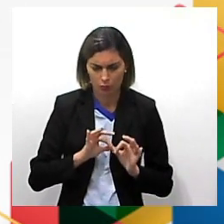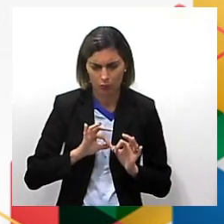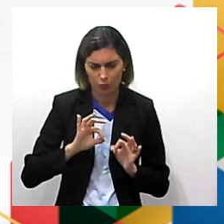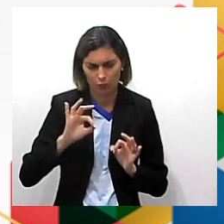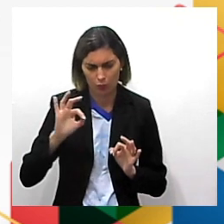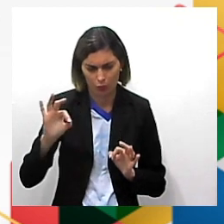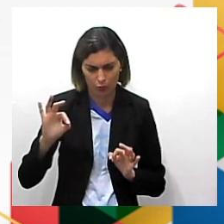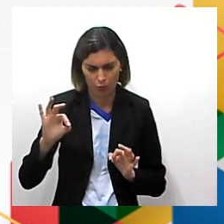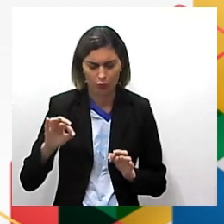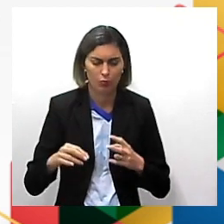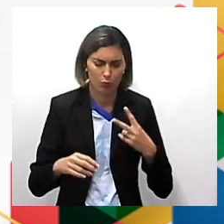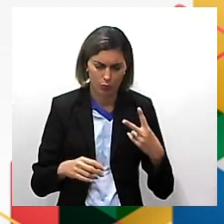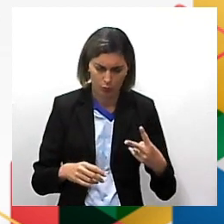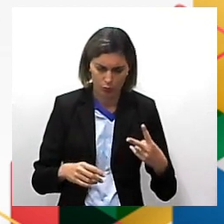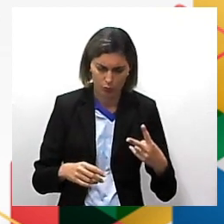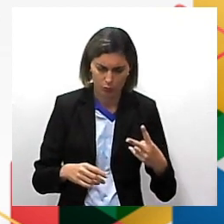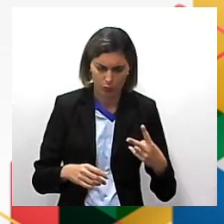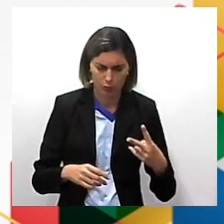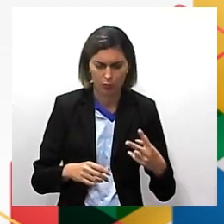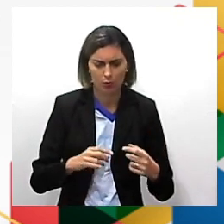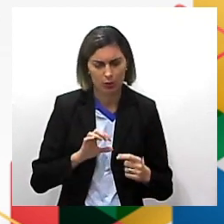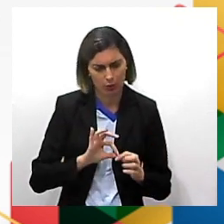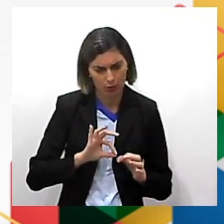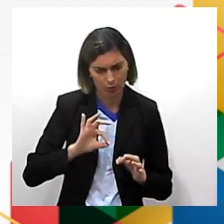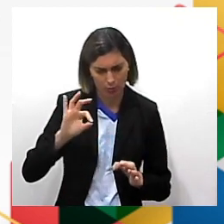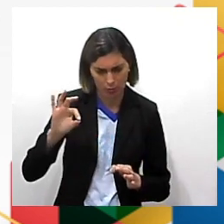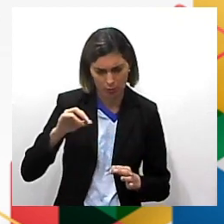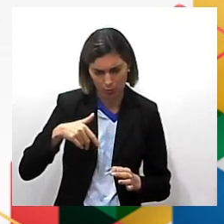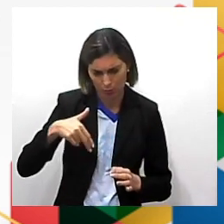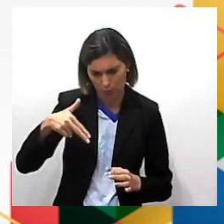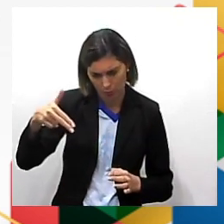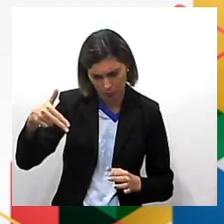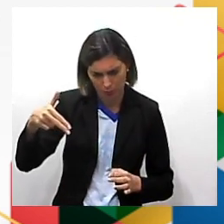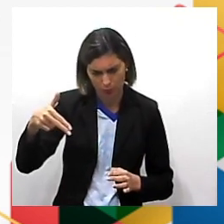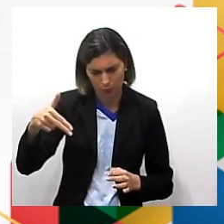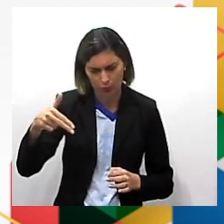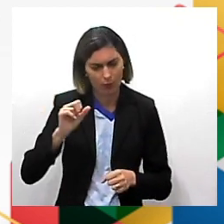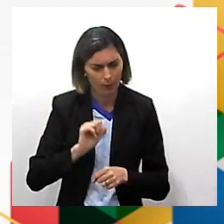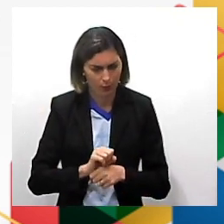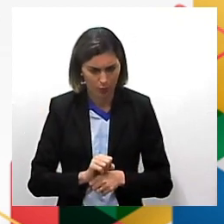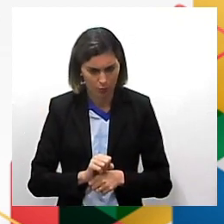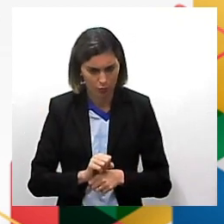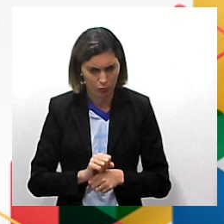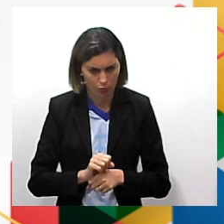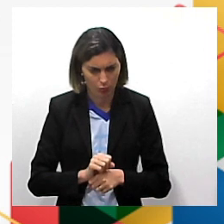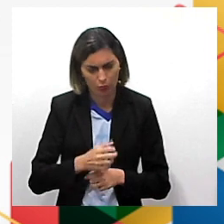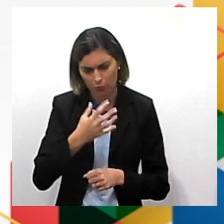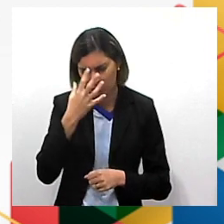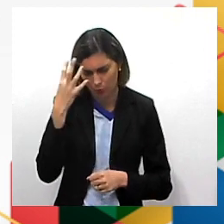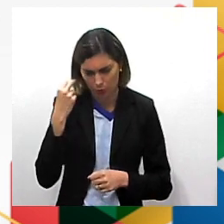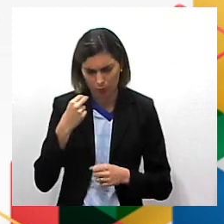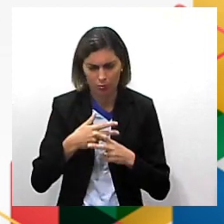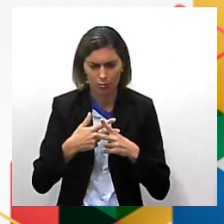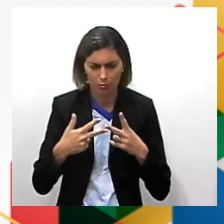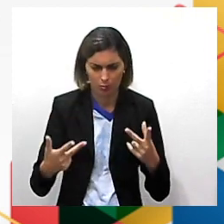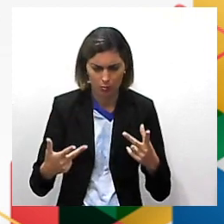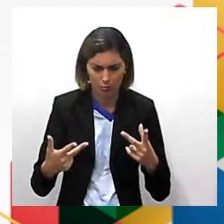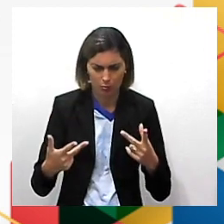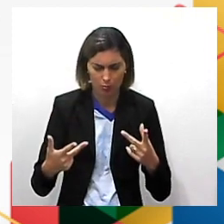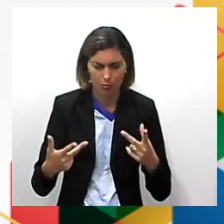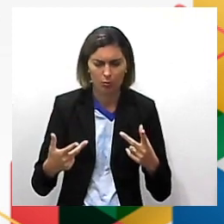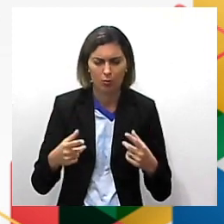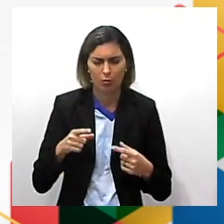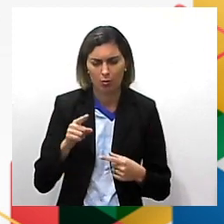No gráfico 2, saiu de casa, andou um certo caminho, parou, esqueceu alguma coisa.